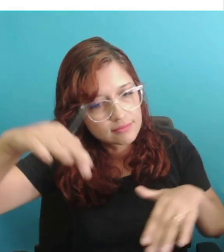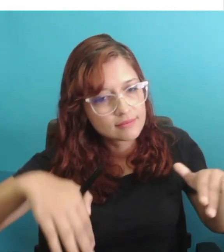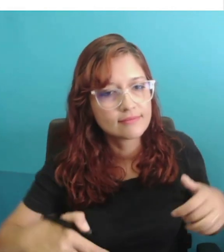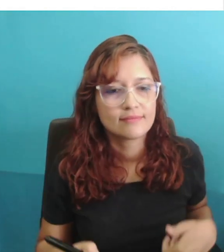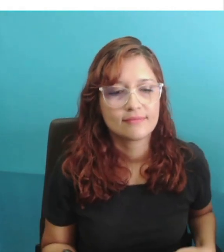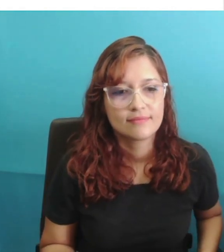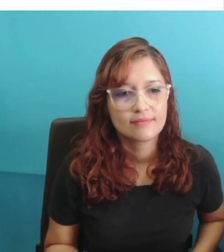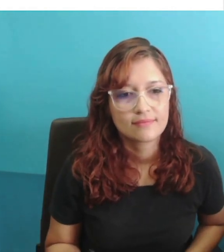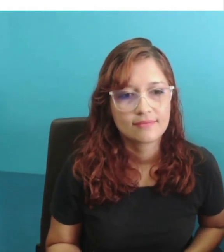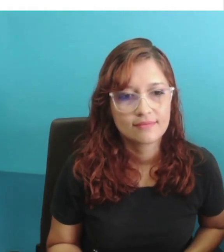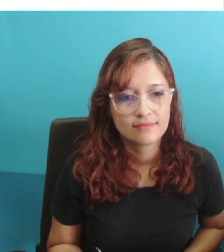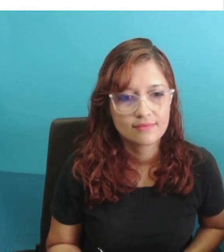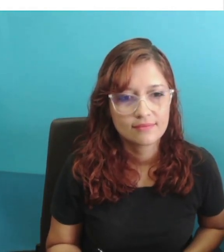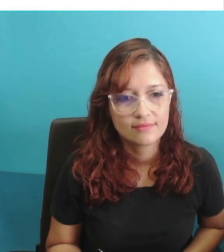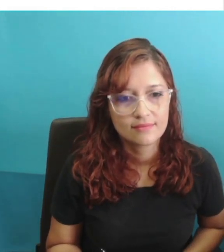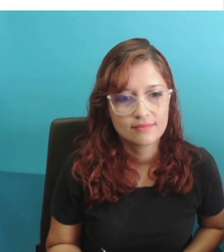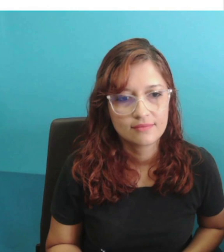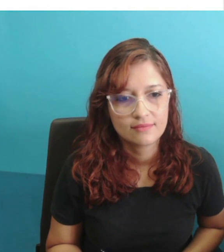nadar,